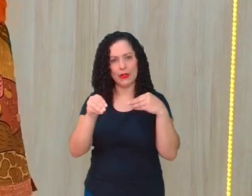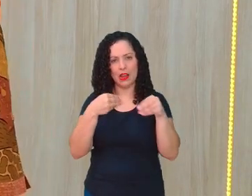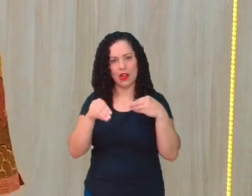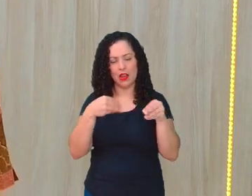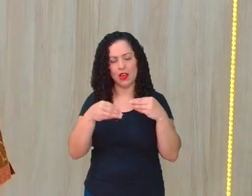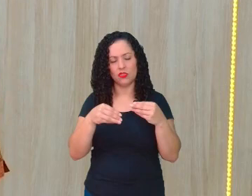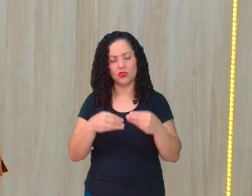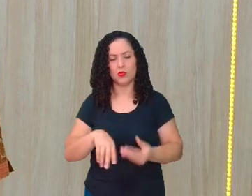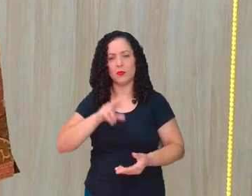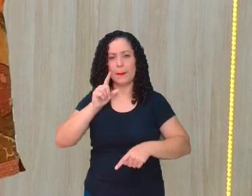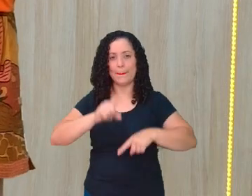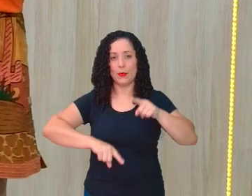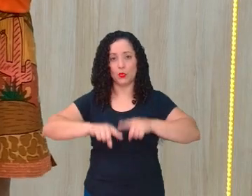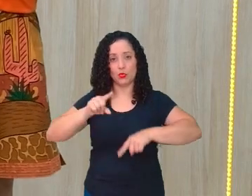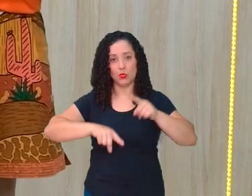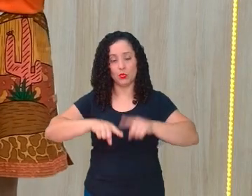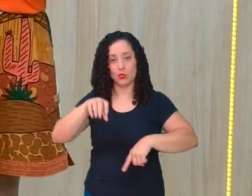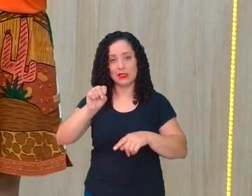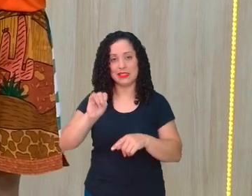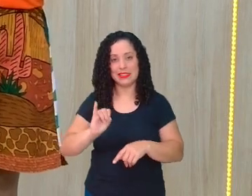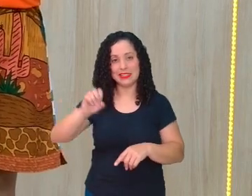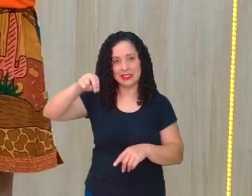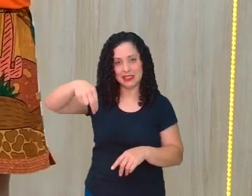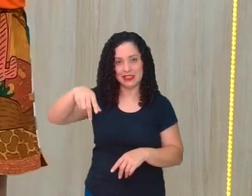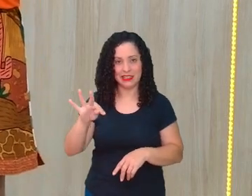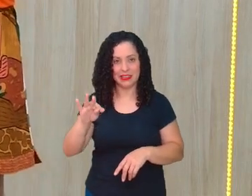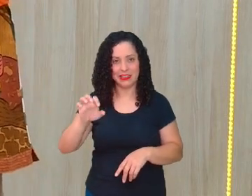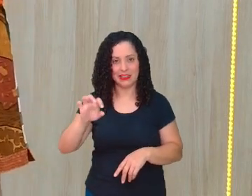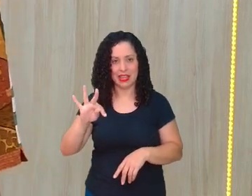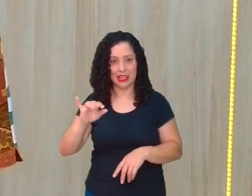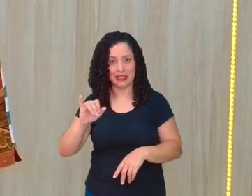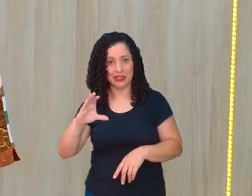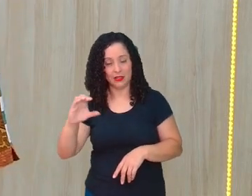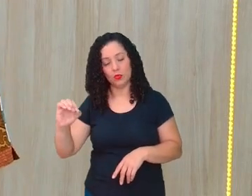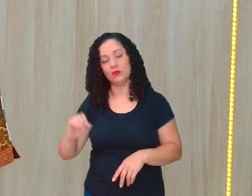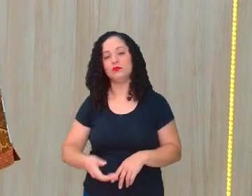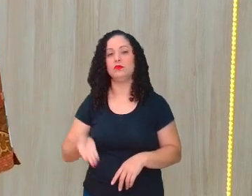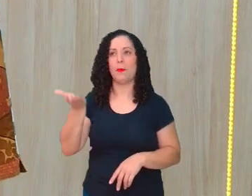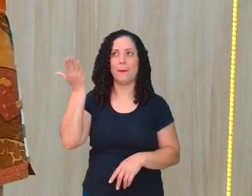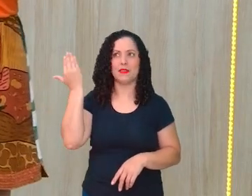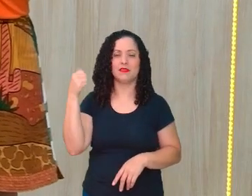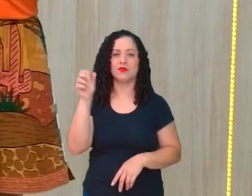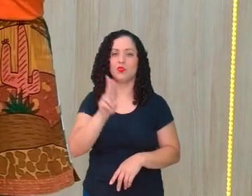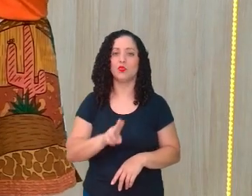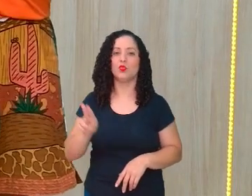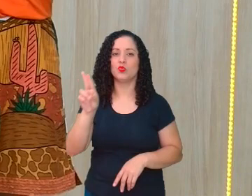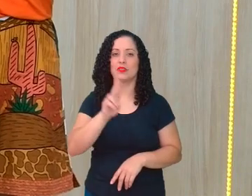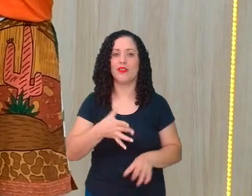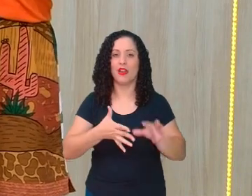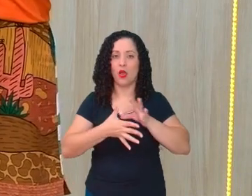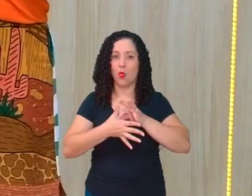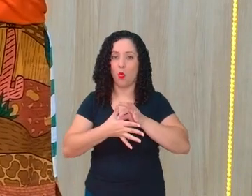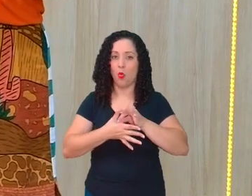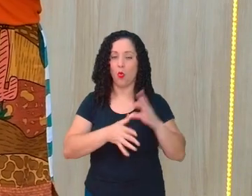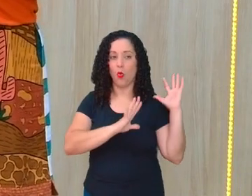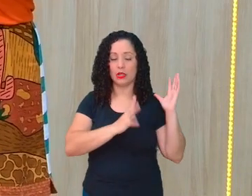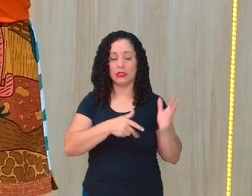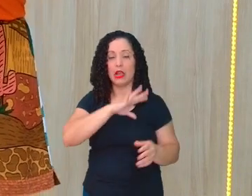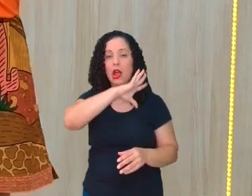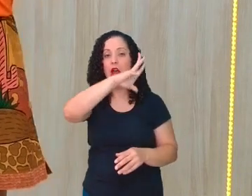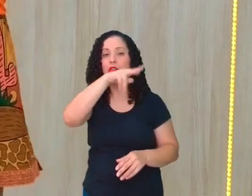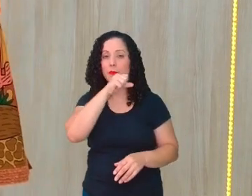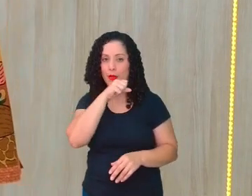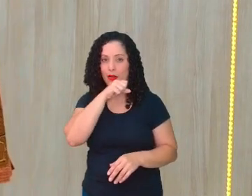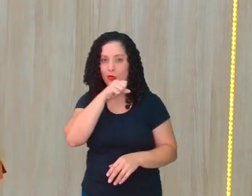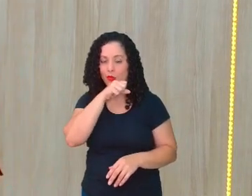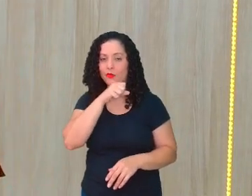de material sintético, tá? No passado, basicamente, se usava couro, né, de animais, diziam-se